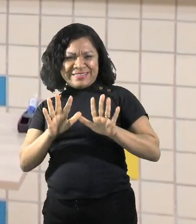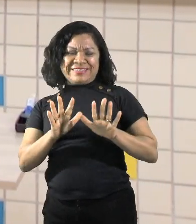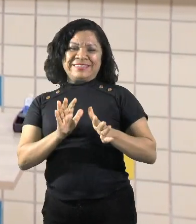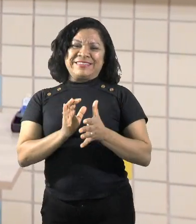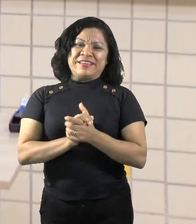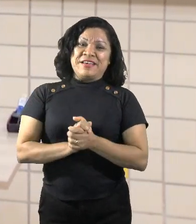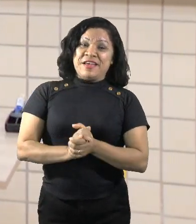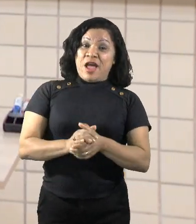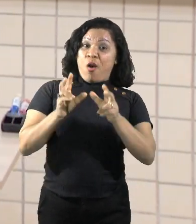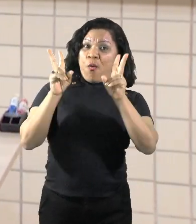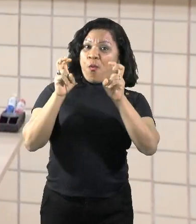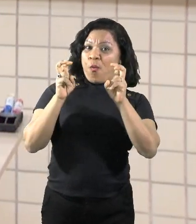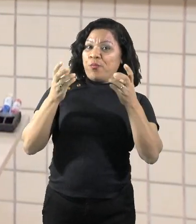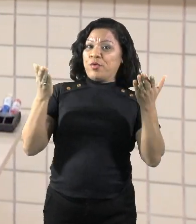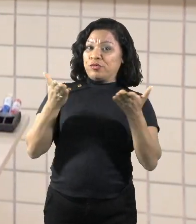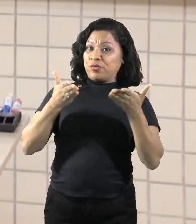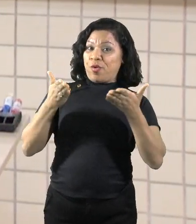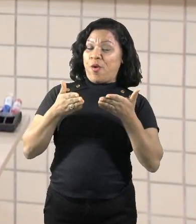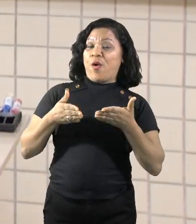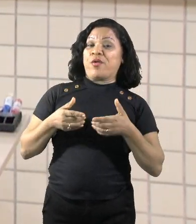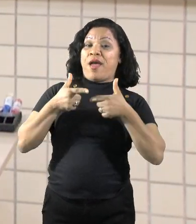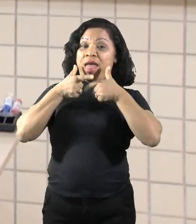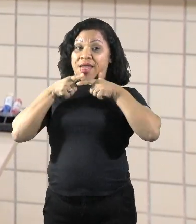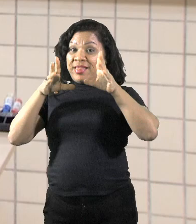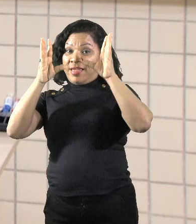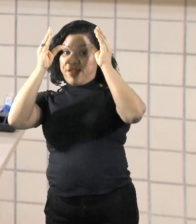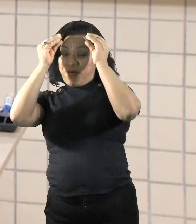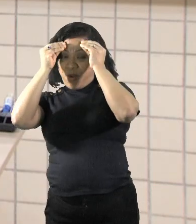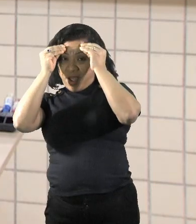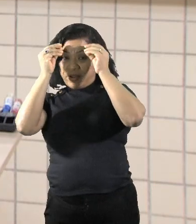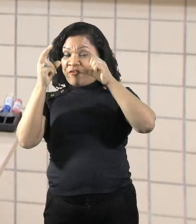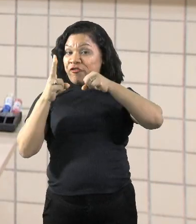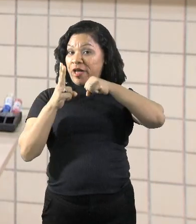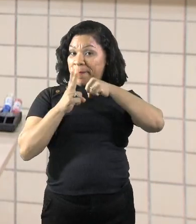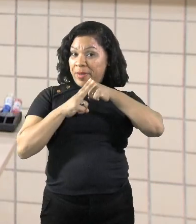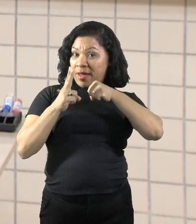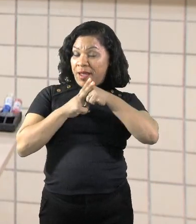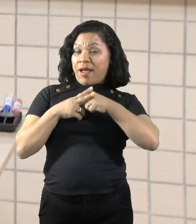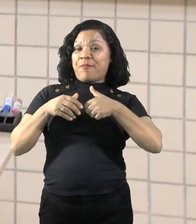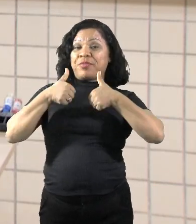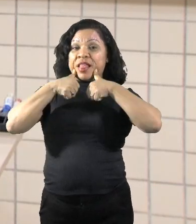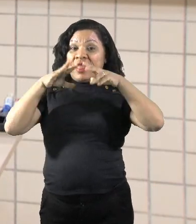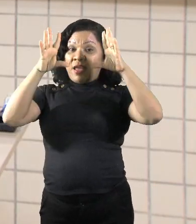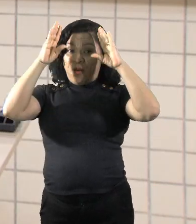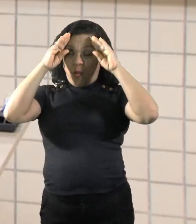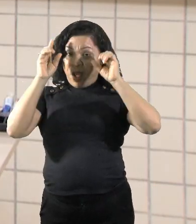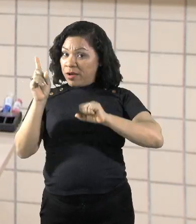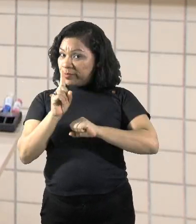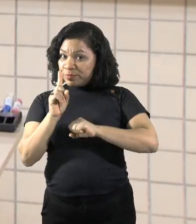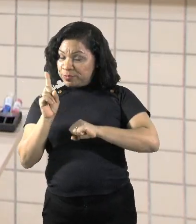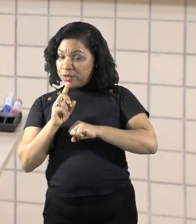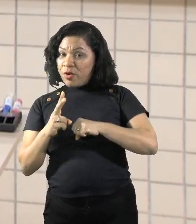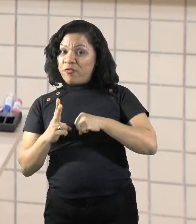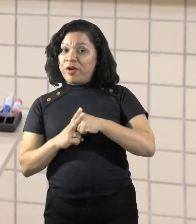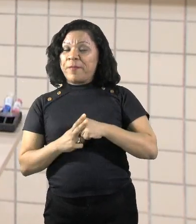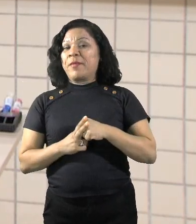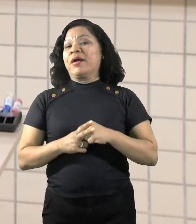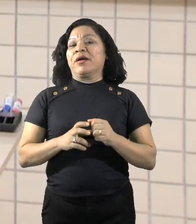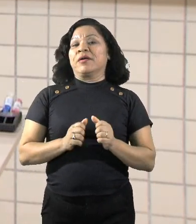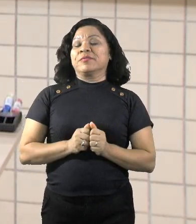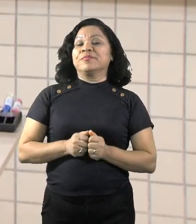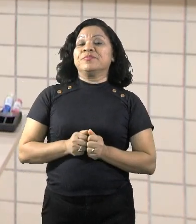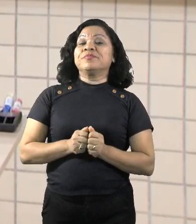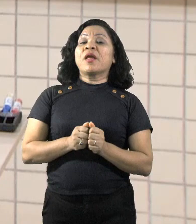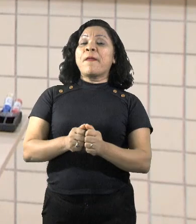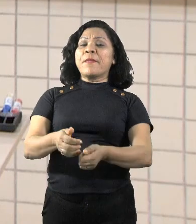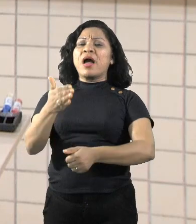será sobre linguagem verbal, linguagem não verbal e linguagem mista. Para que possamos entender o que é